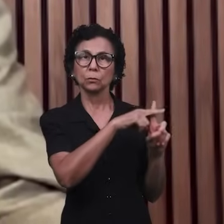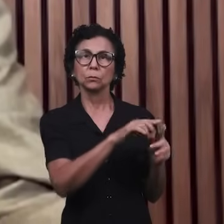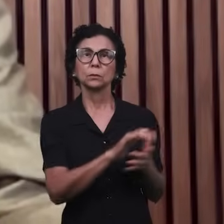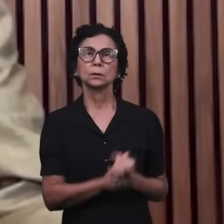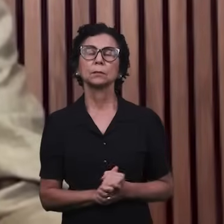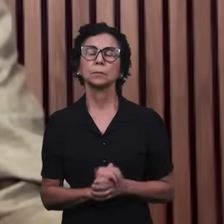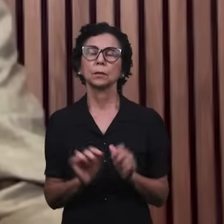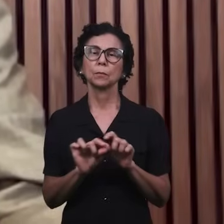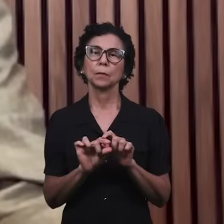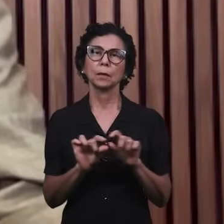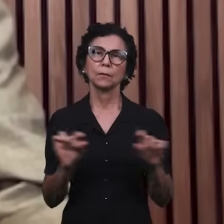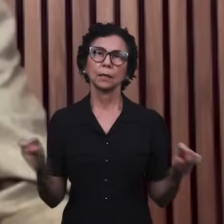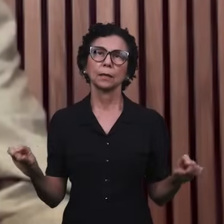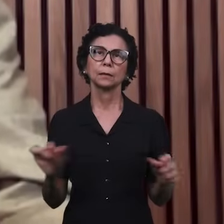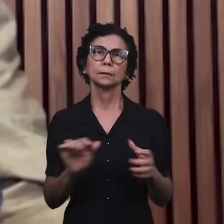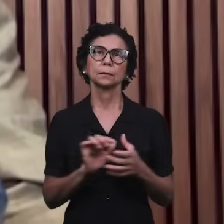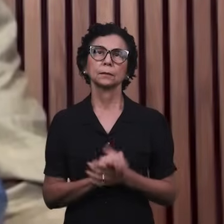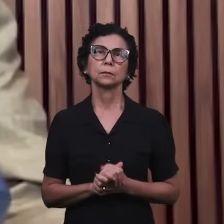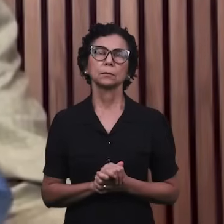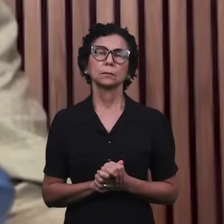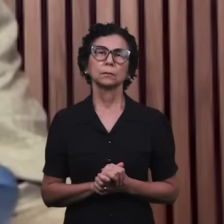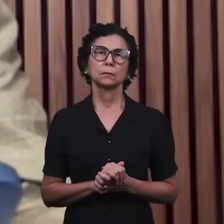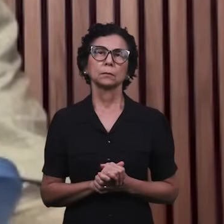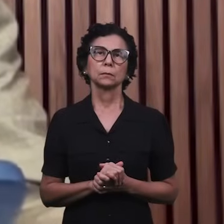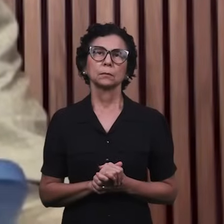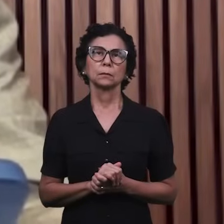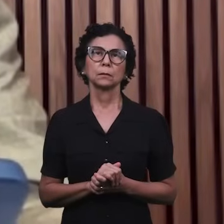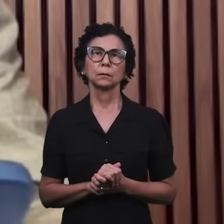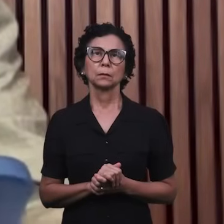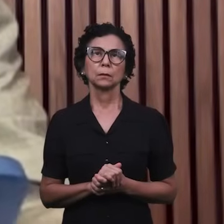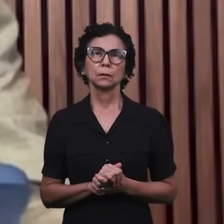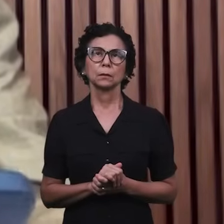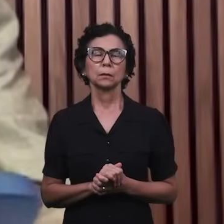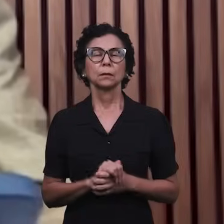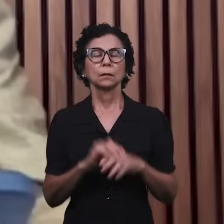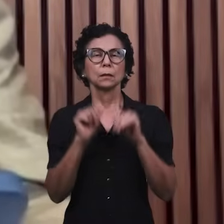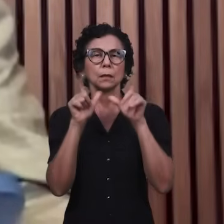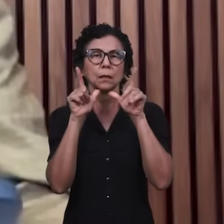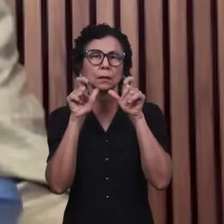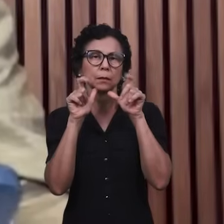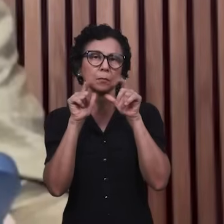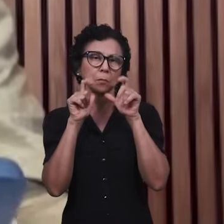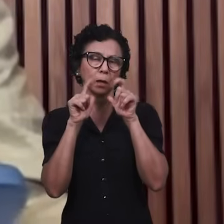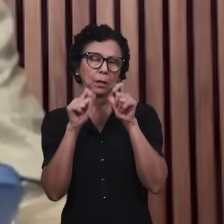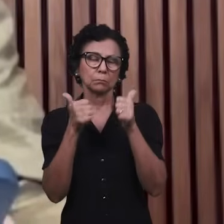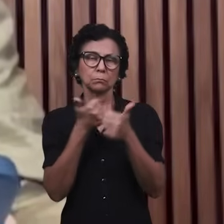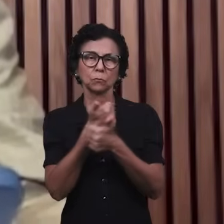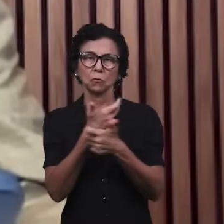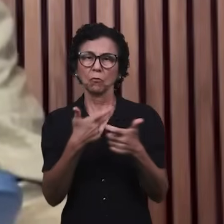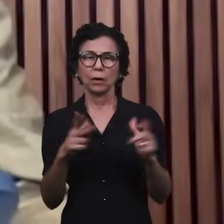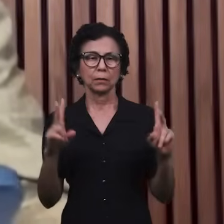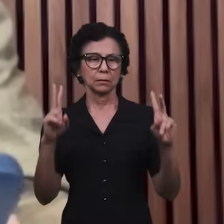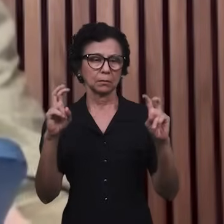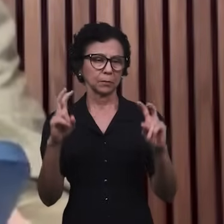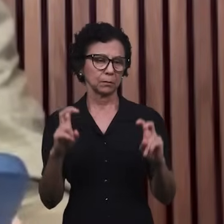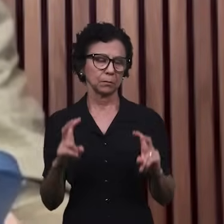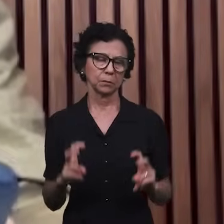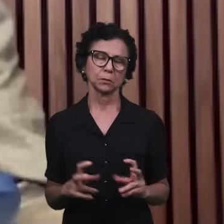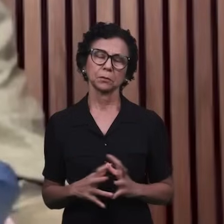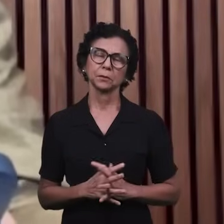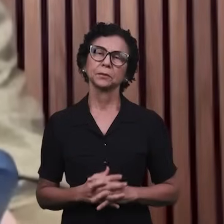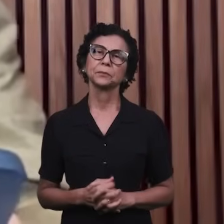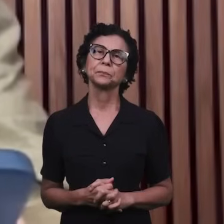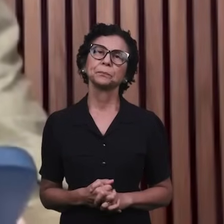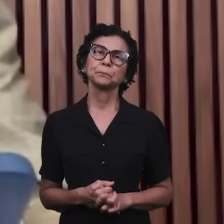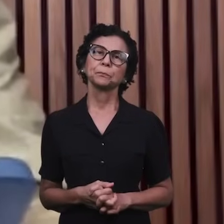lama sabachthani. Essa é uma expressão aramaica, né? Algumas versões falam Eloi, Eloi,